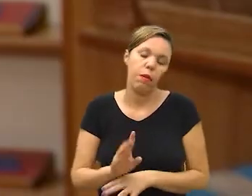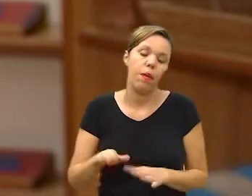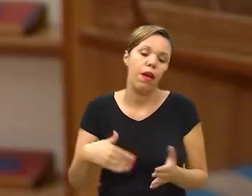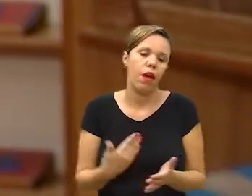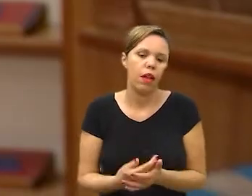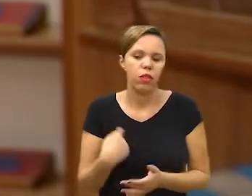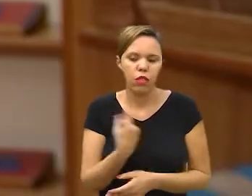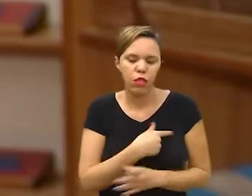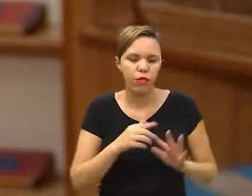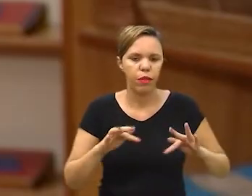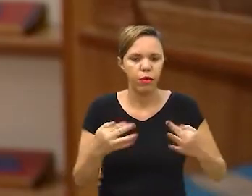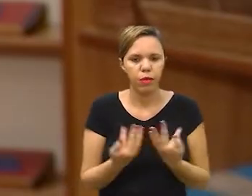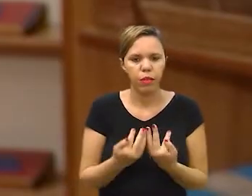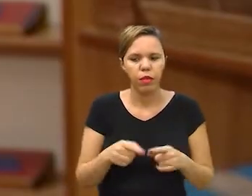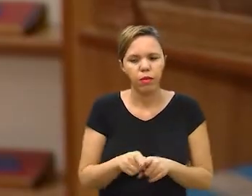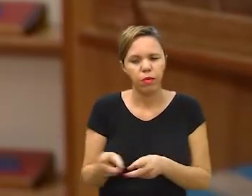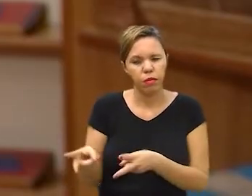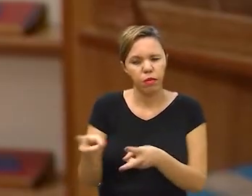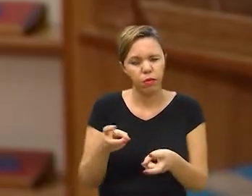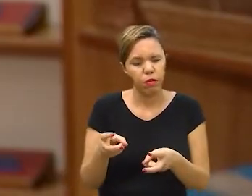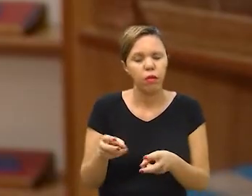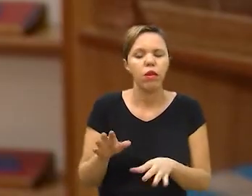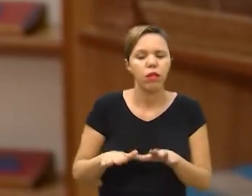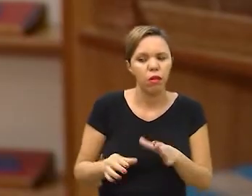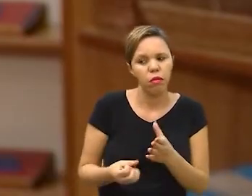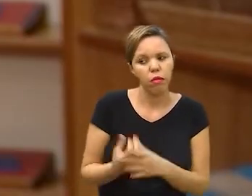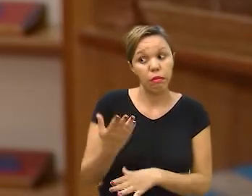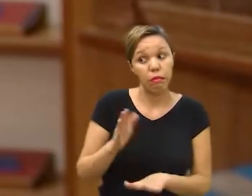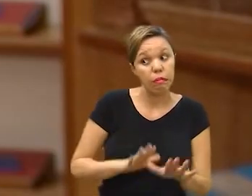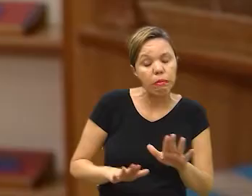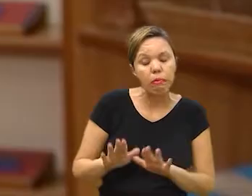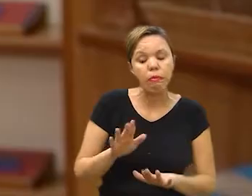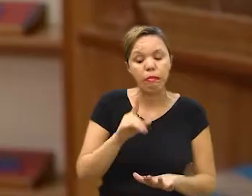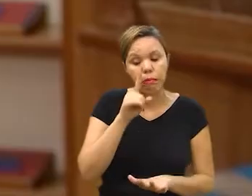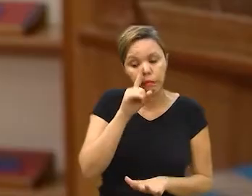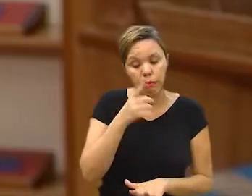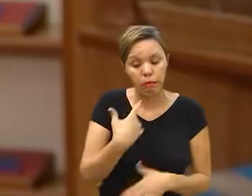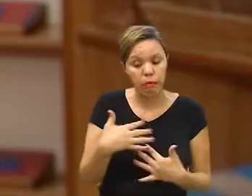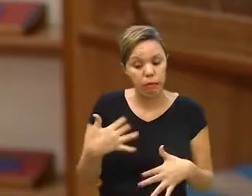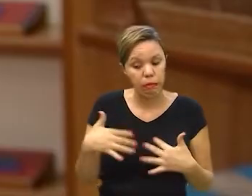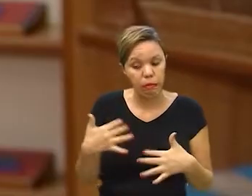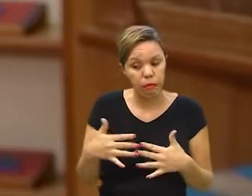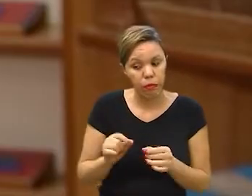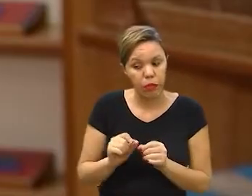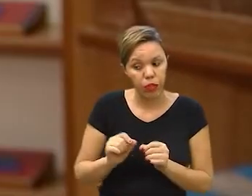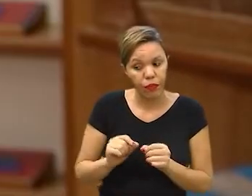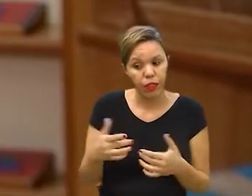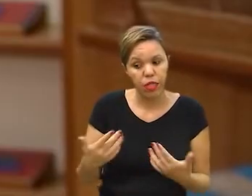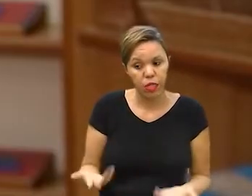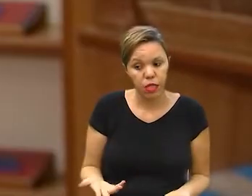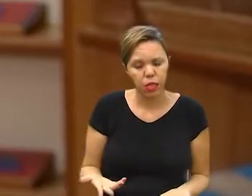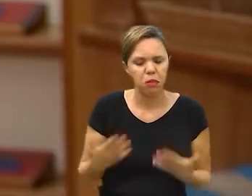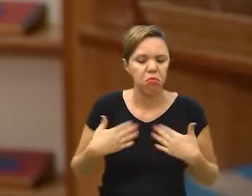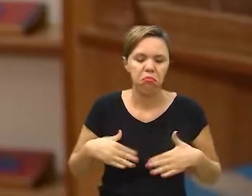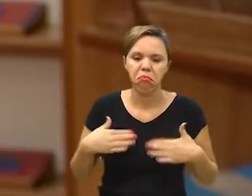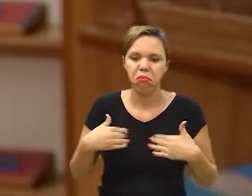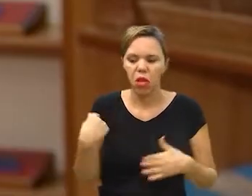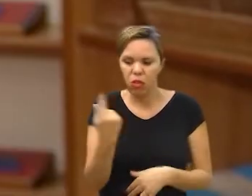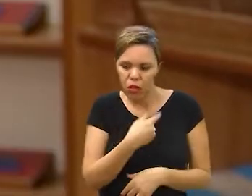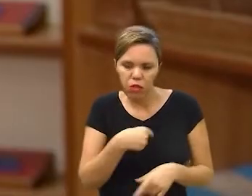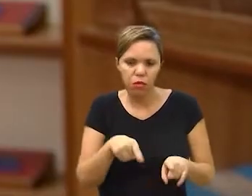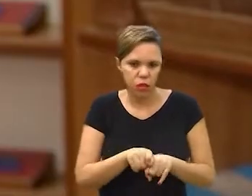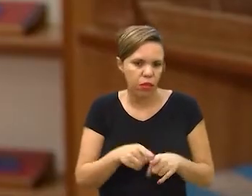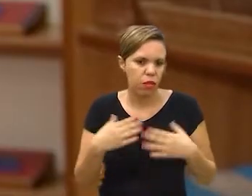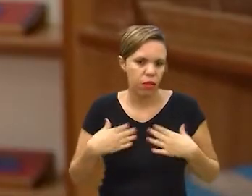dos nossos familiares, assim, observando eles, às vezes com muito cuidado, com muito medo do que eles estão fazendo, e eles estão tranquilos e a gente também